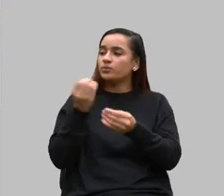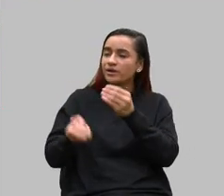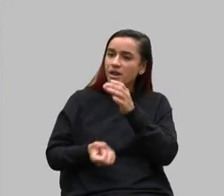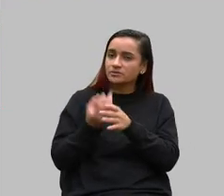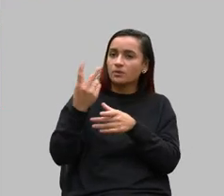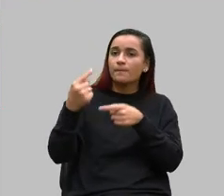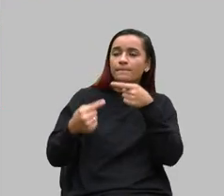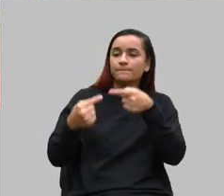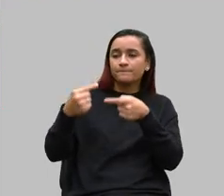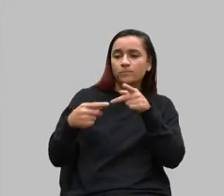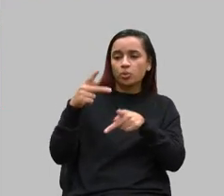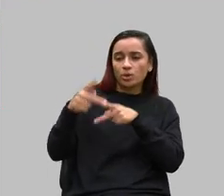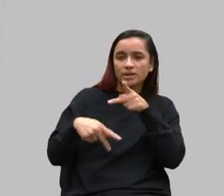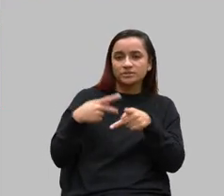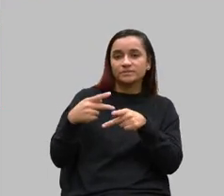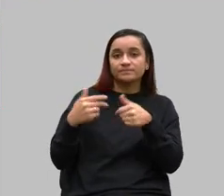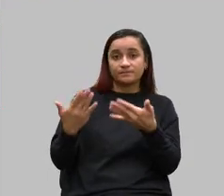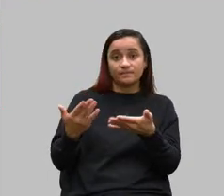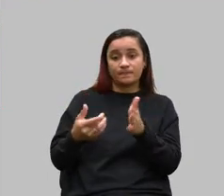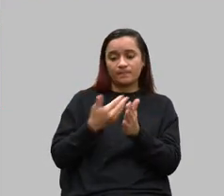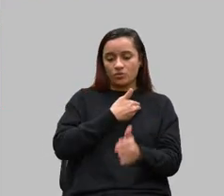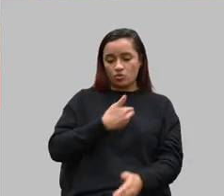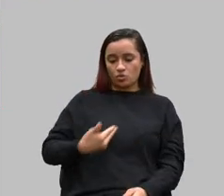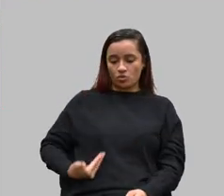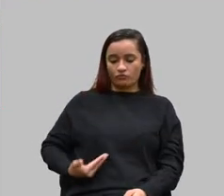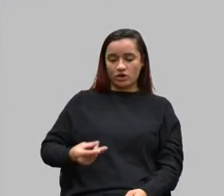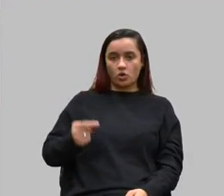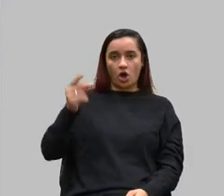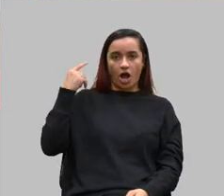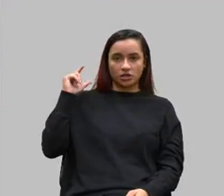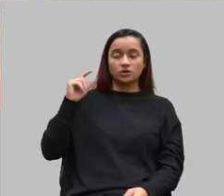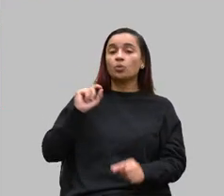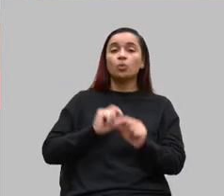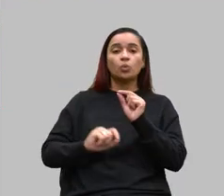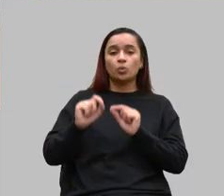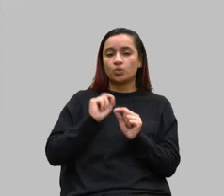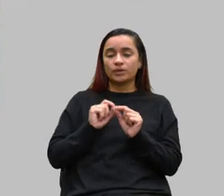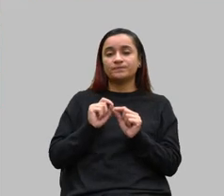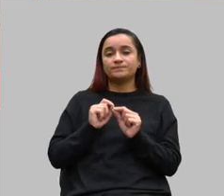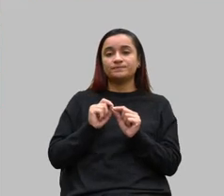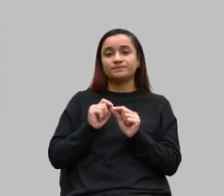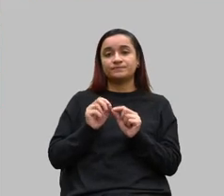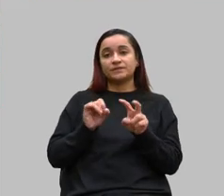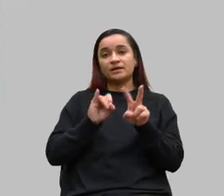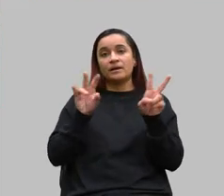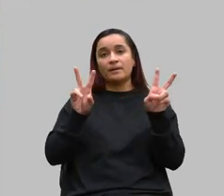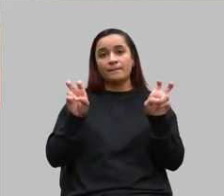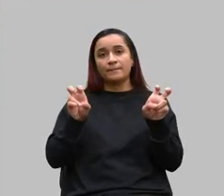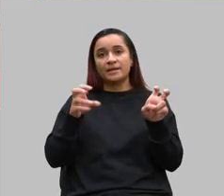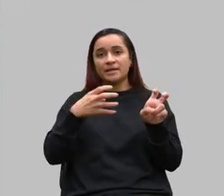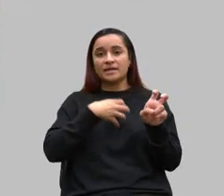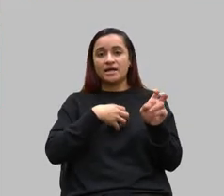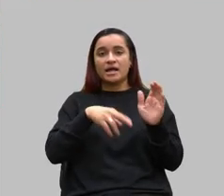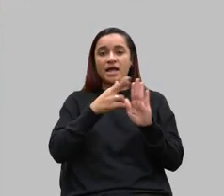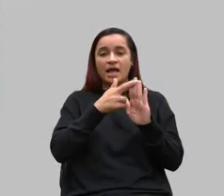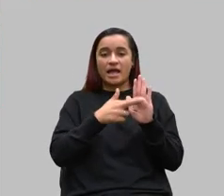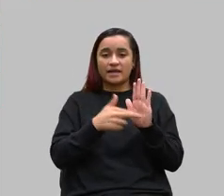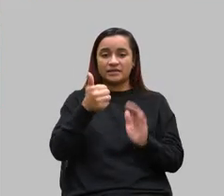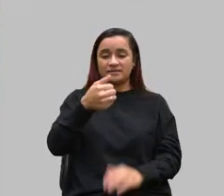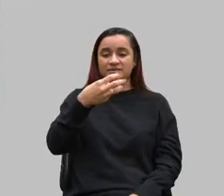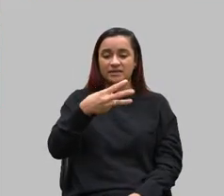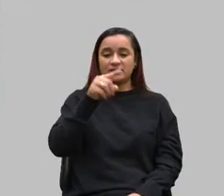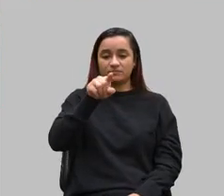então o governo anter anterior no sentido de que essas pela pela Norma 13448